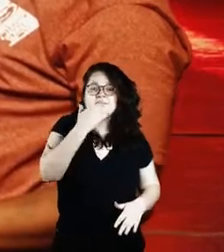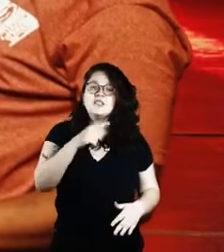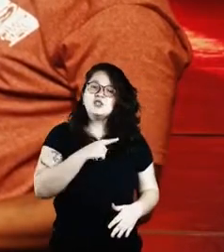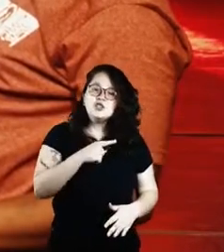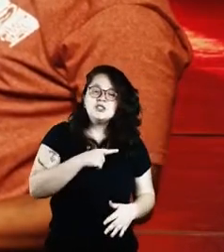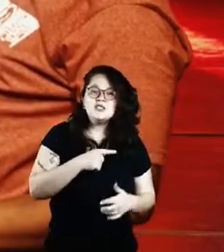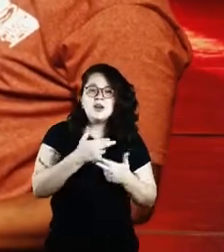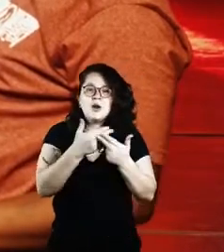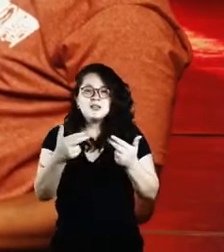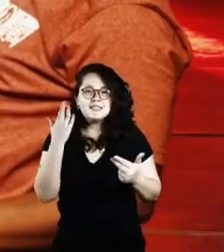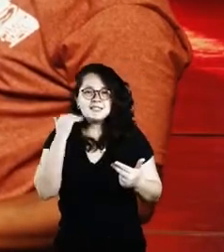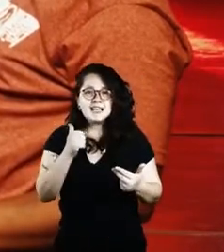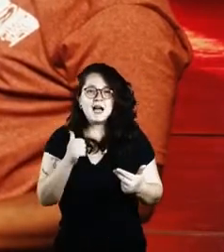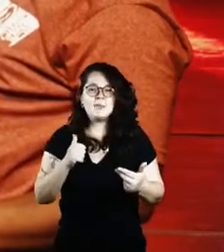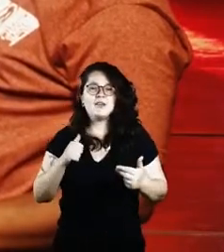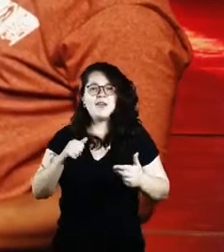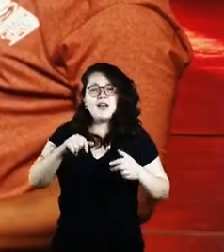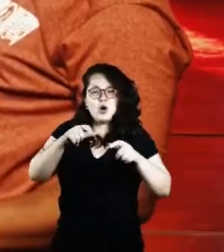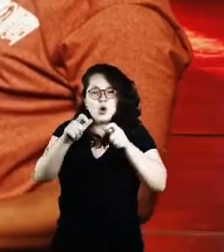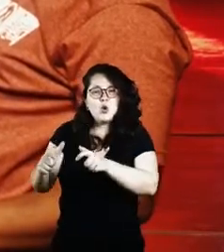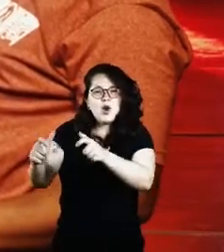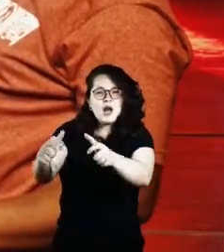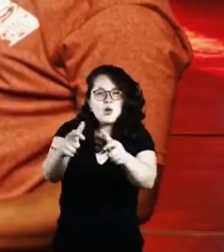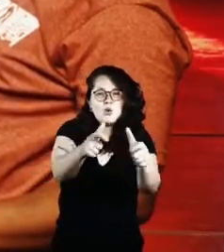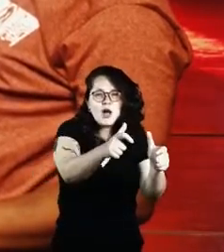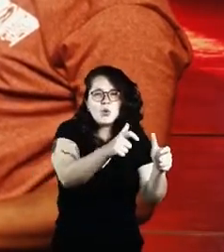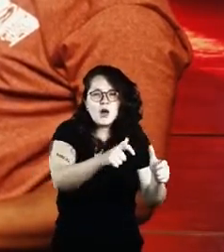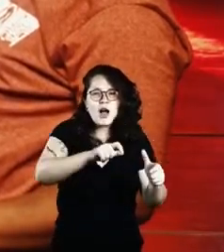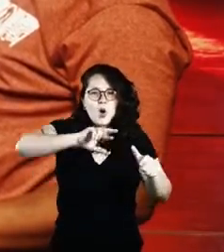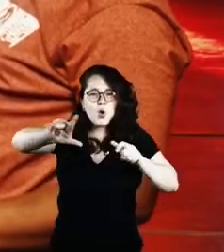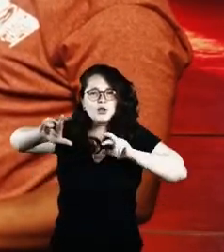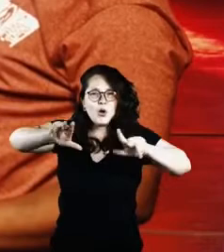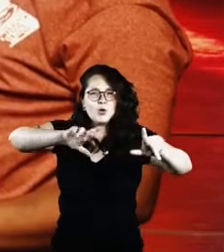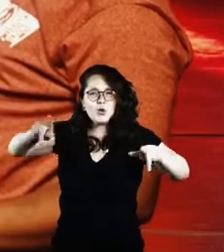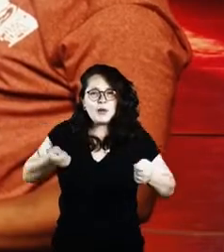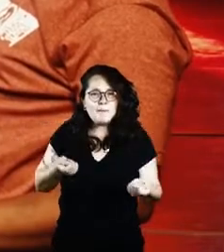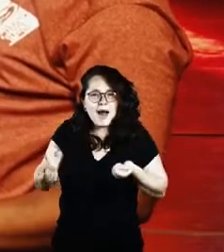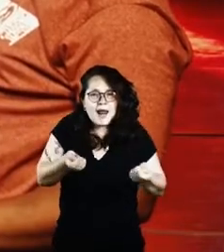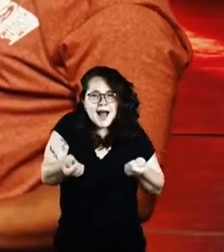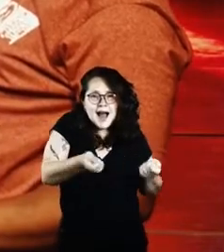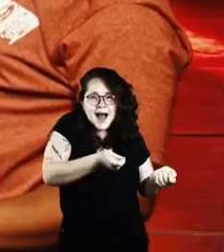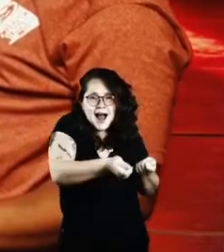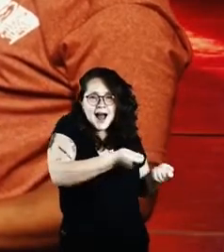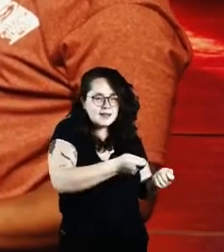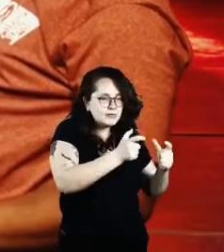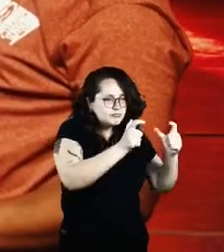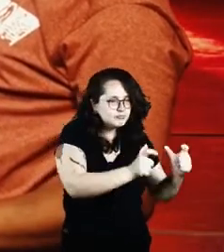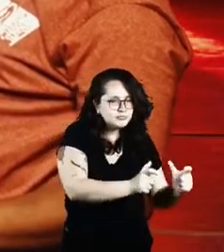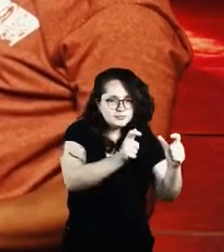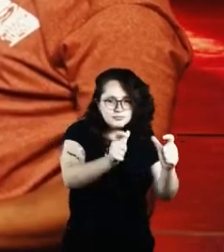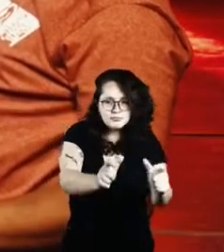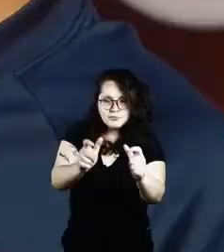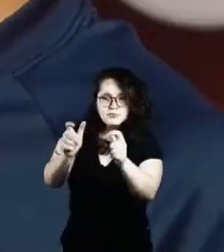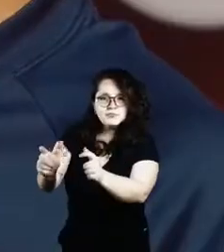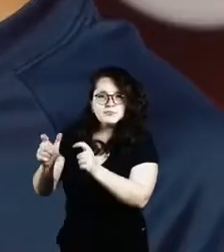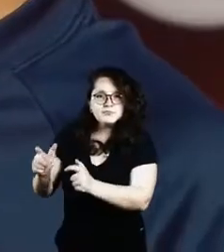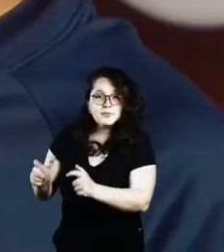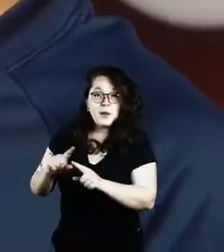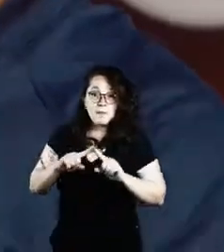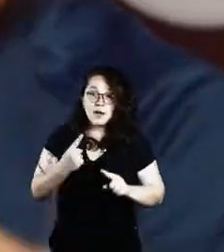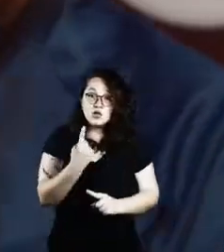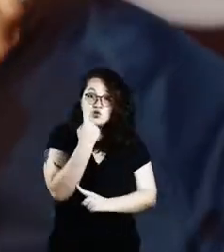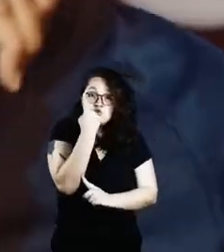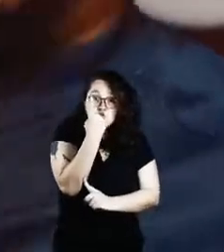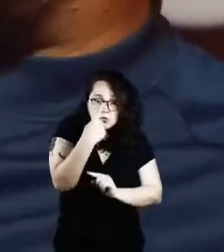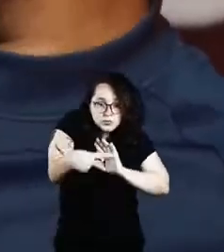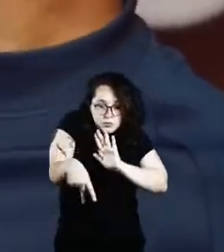Hipopótamos, Popcorn, tinha o Gucci Gucci, o Discoteque. E para você ter uma balada black,